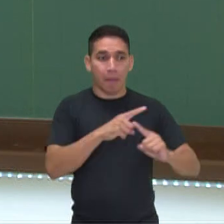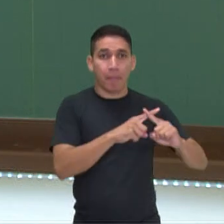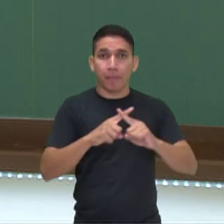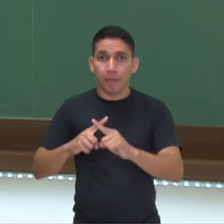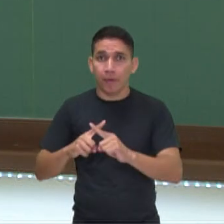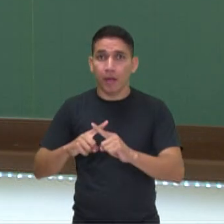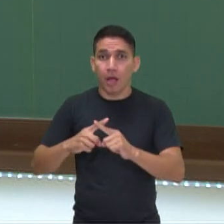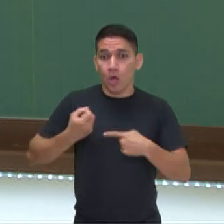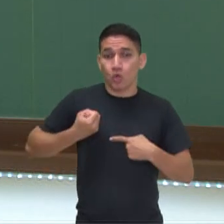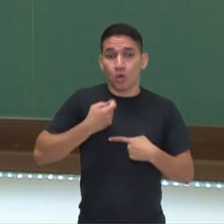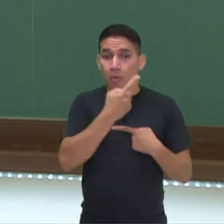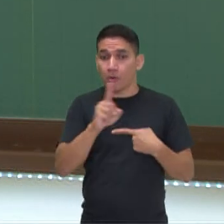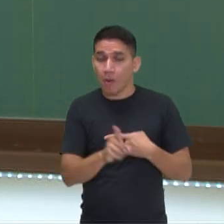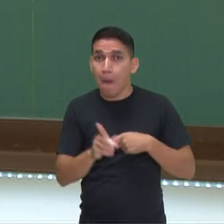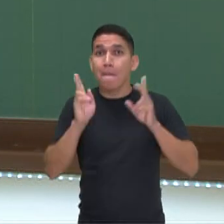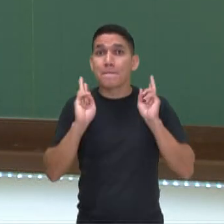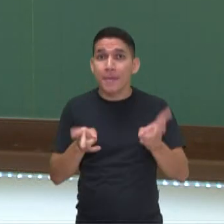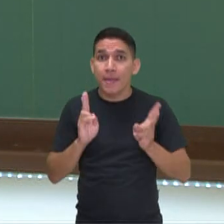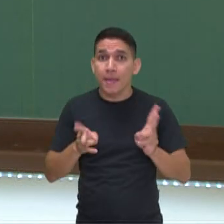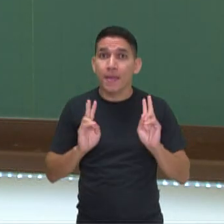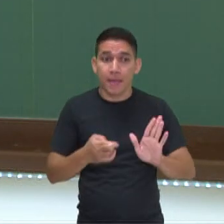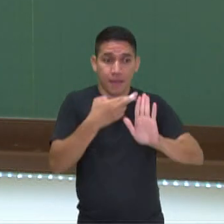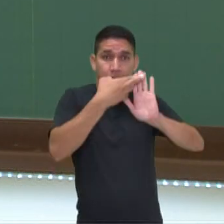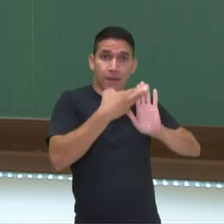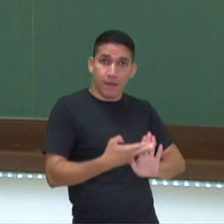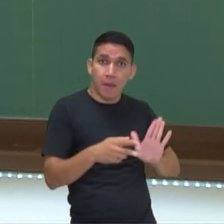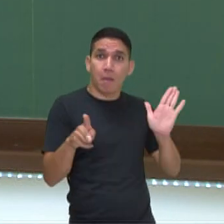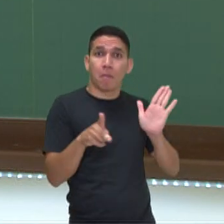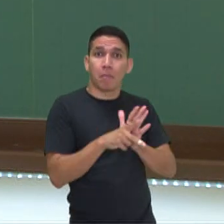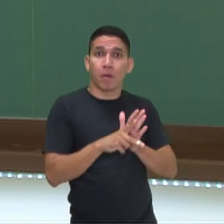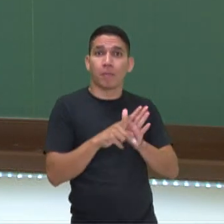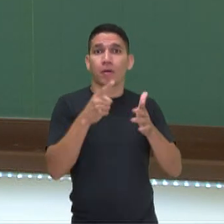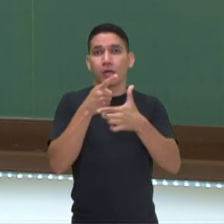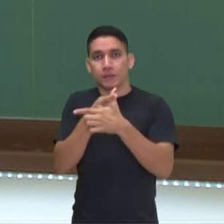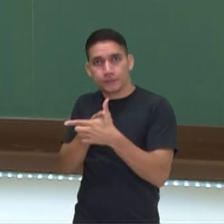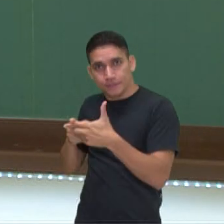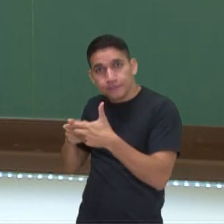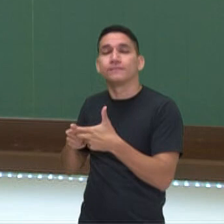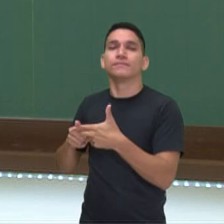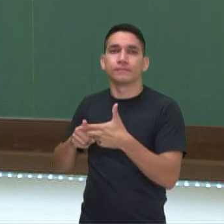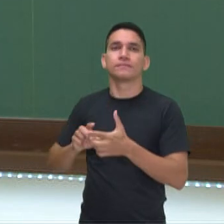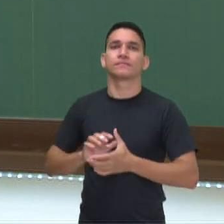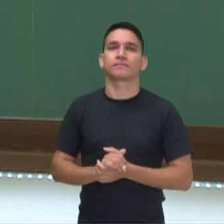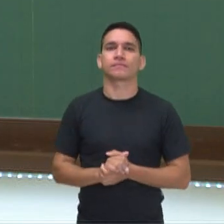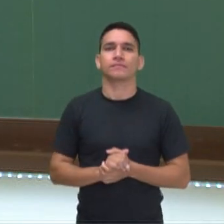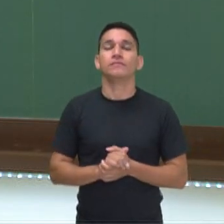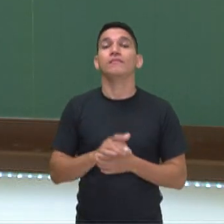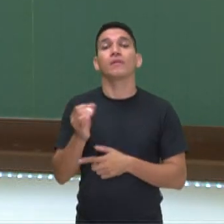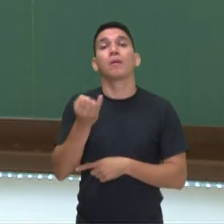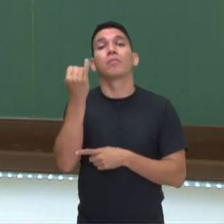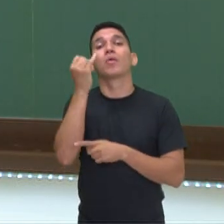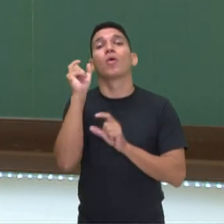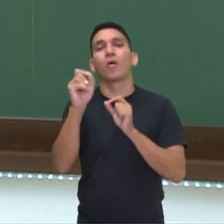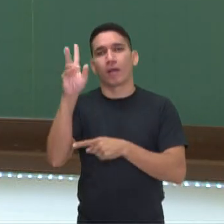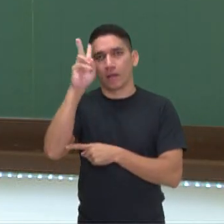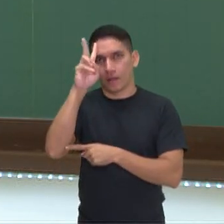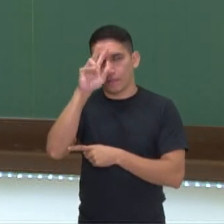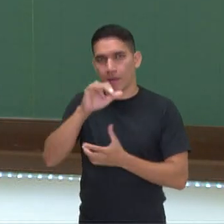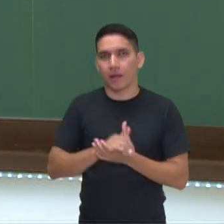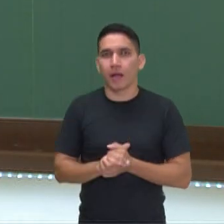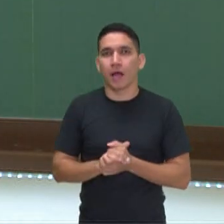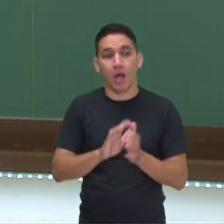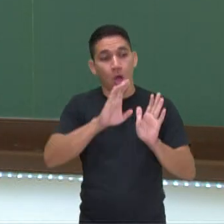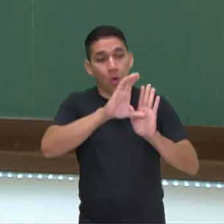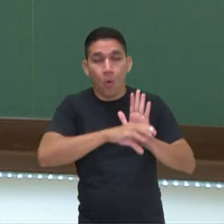as mesmas regras que utilizamos na divisão. É importante lembrarmos também sobre